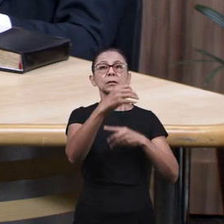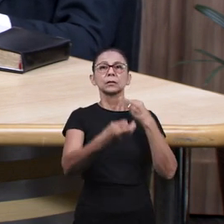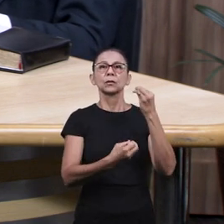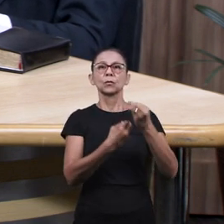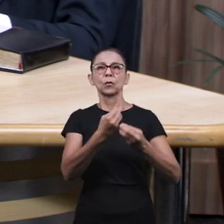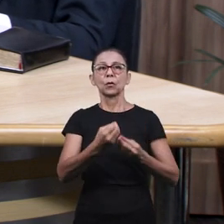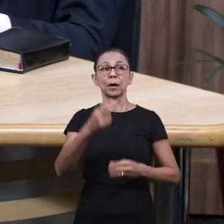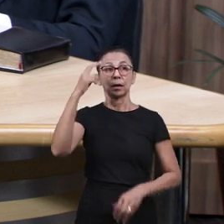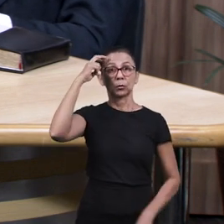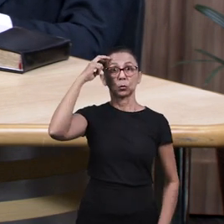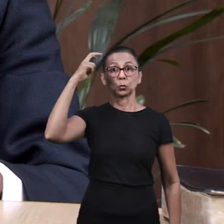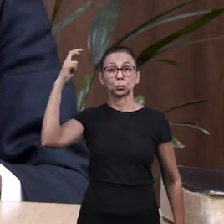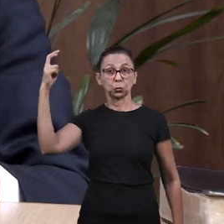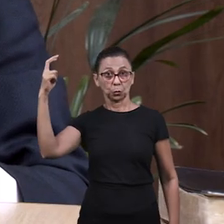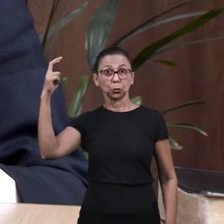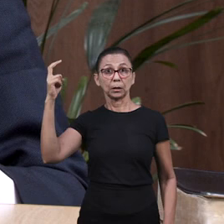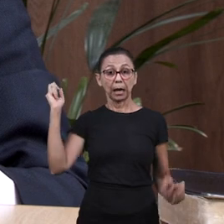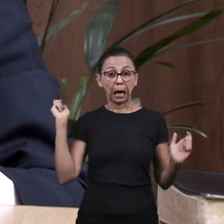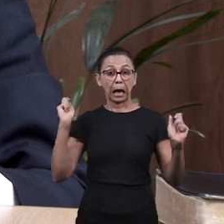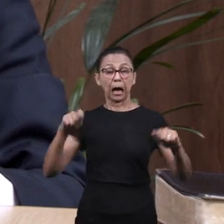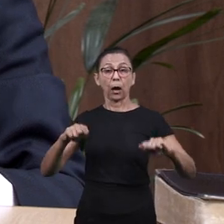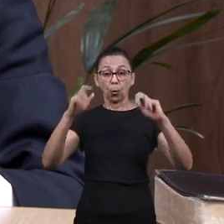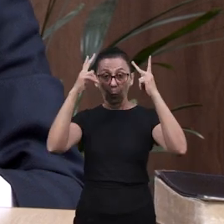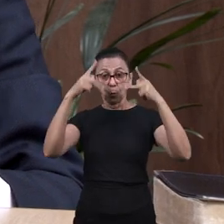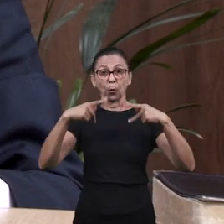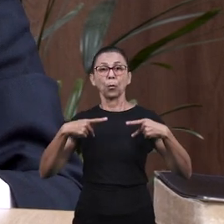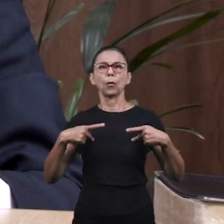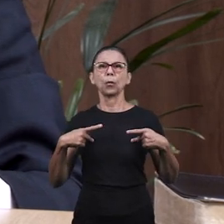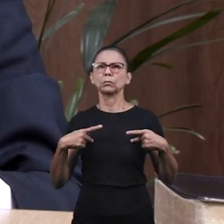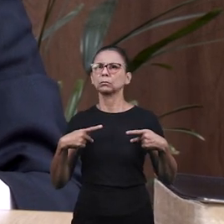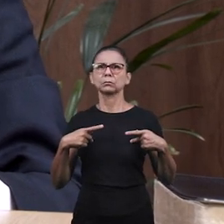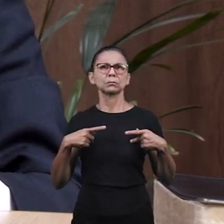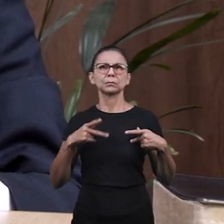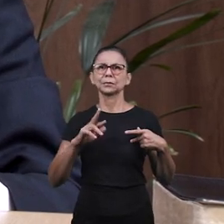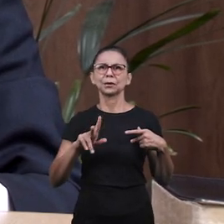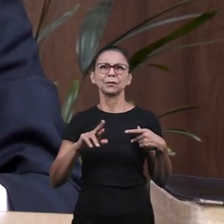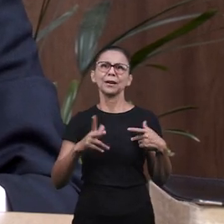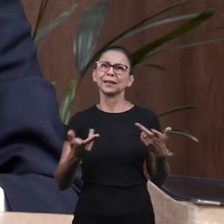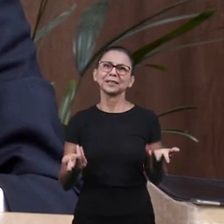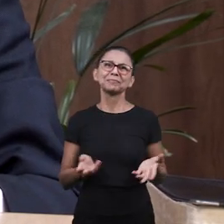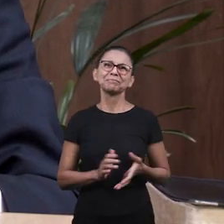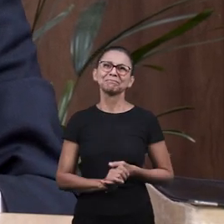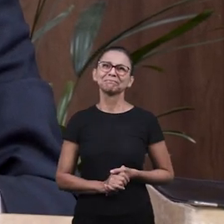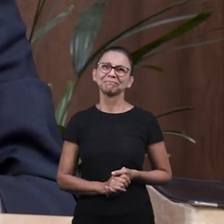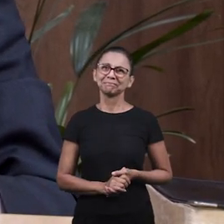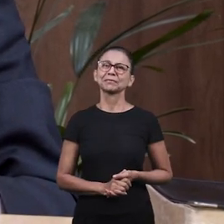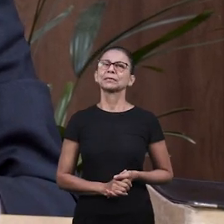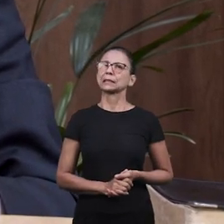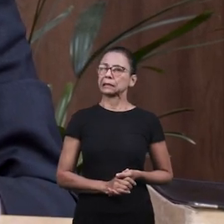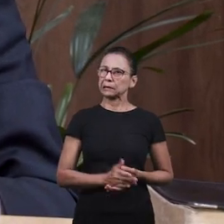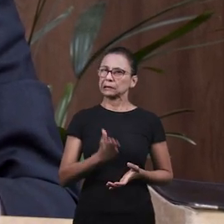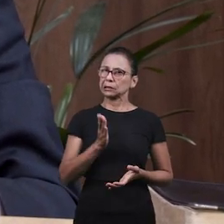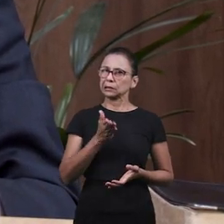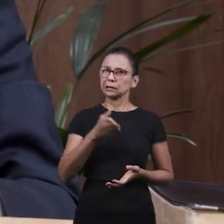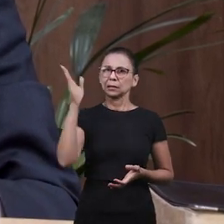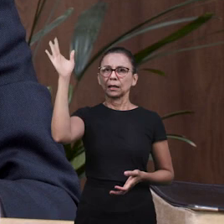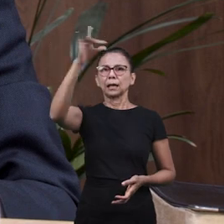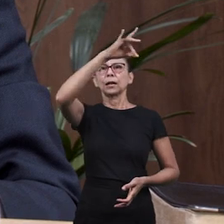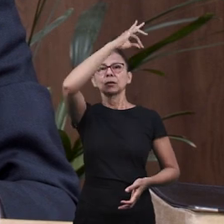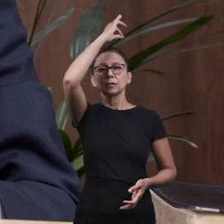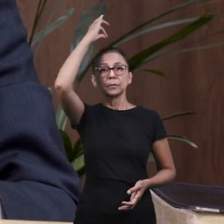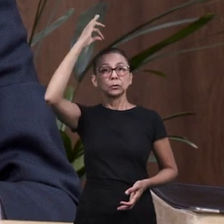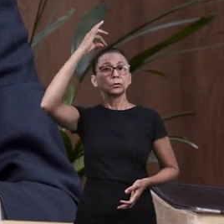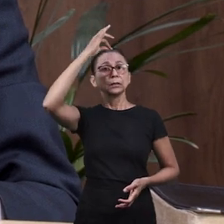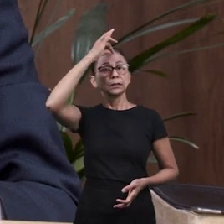como? Era inteligência, era cultura, era capacidade humana? Não. Era o Espírito Santo se revelando,